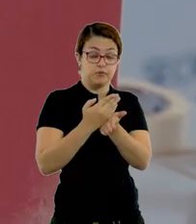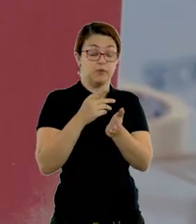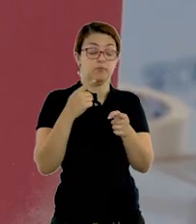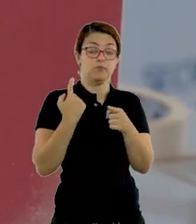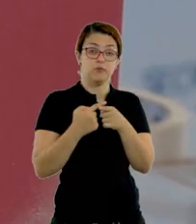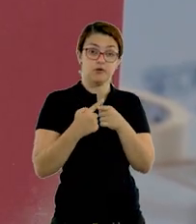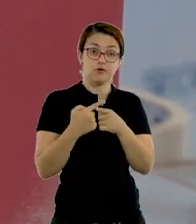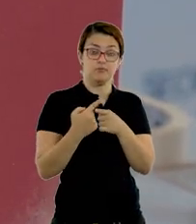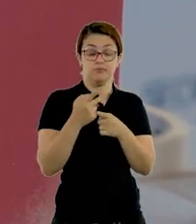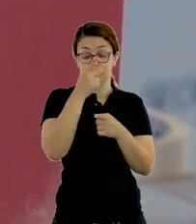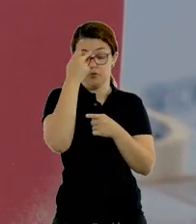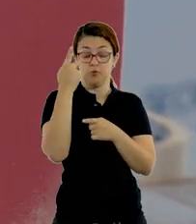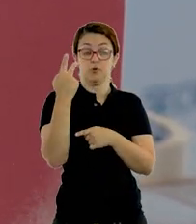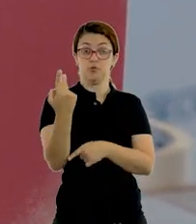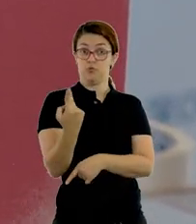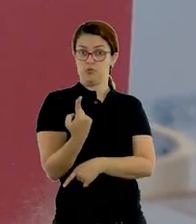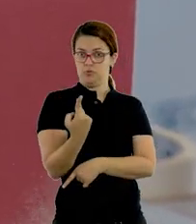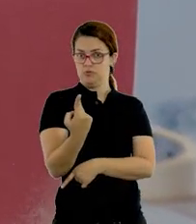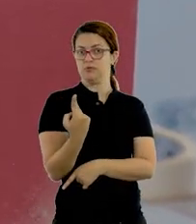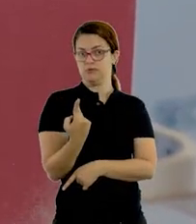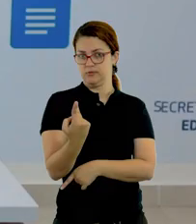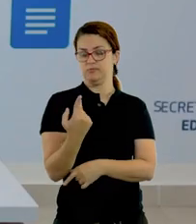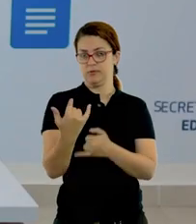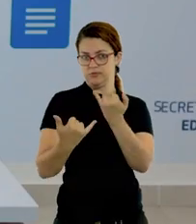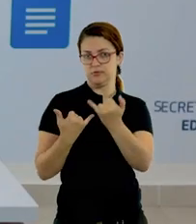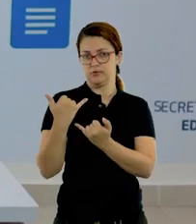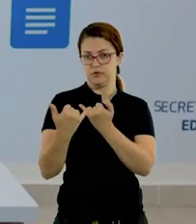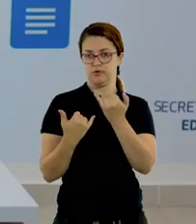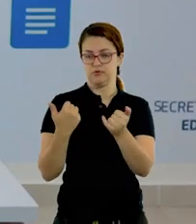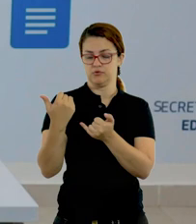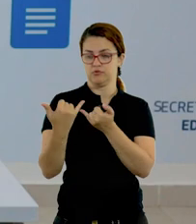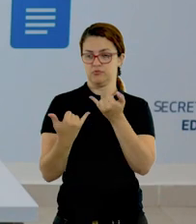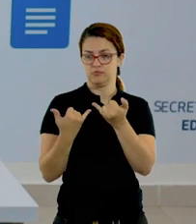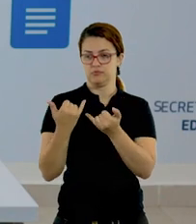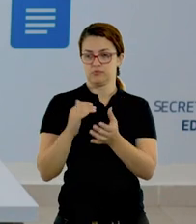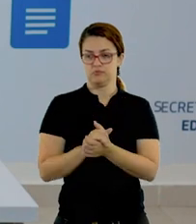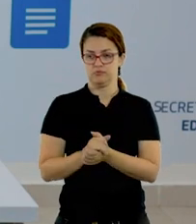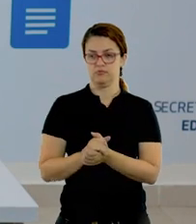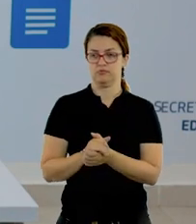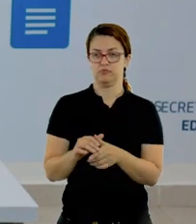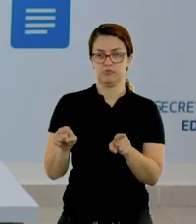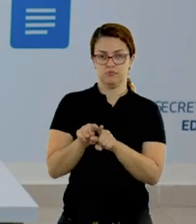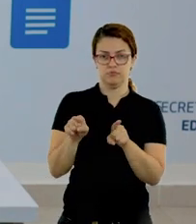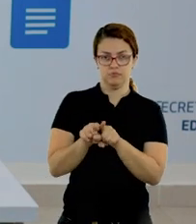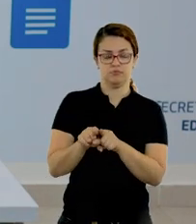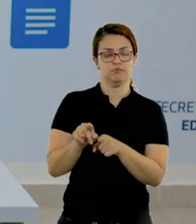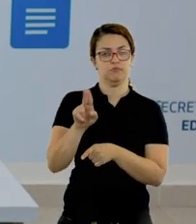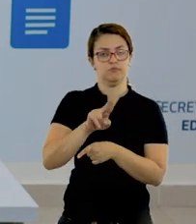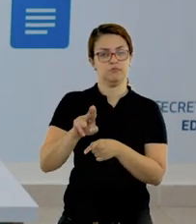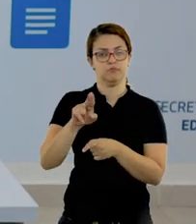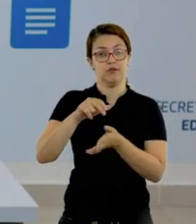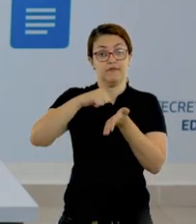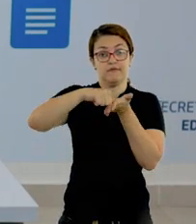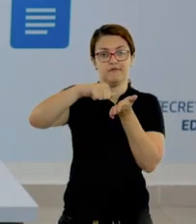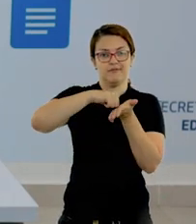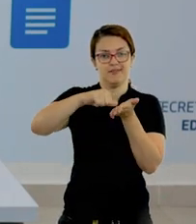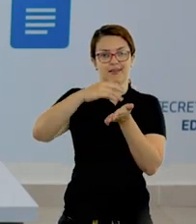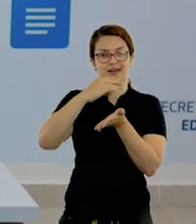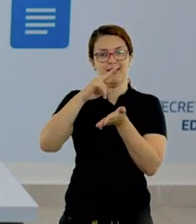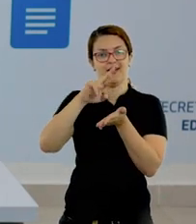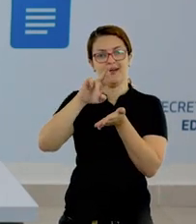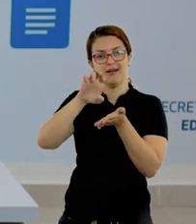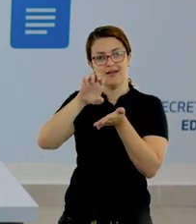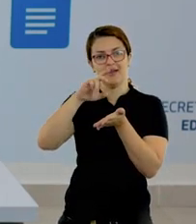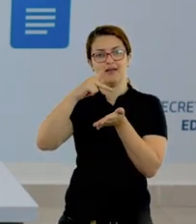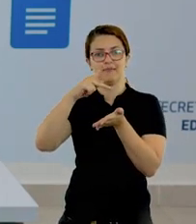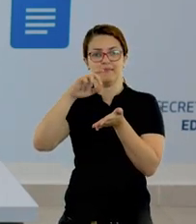brincar sozinho. Ele precisa de mais uma pessoa para poder brincar com ele. Eu também precisei de fita crepe, ok? Para